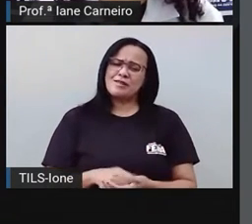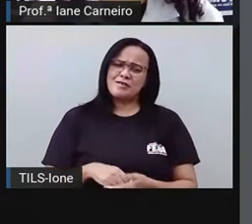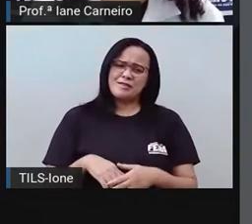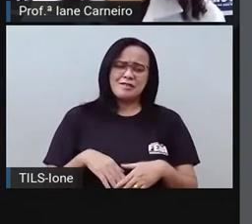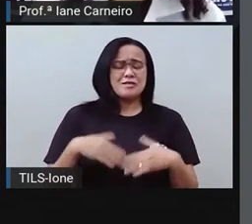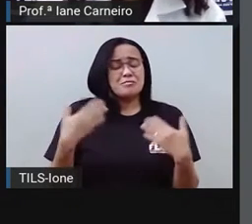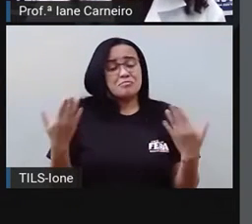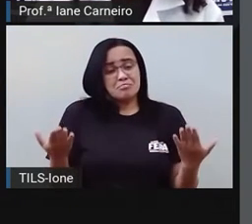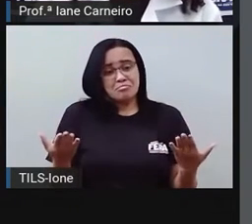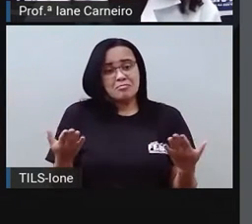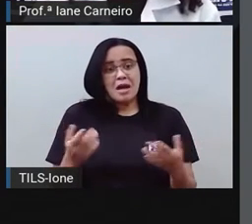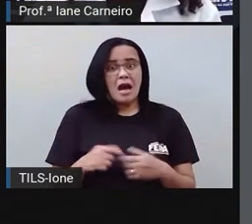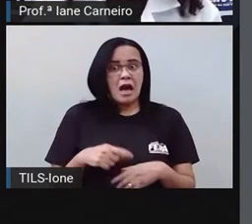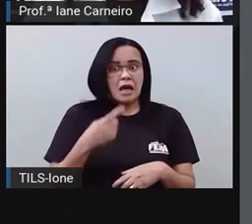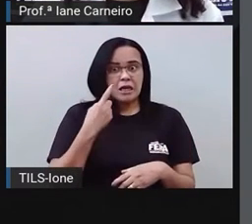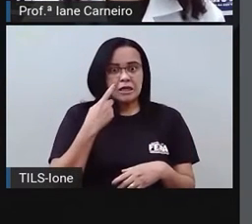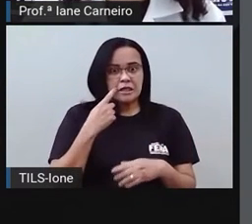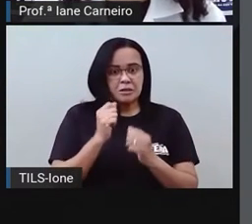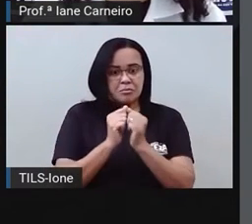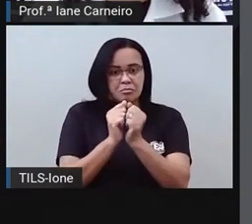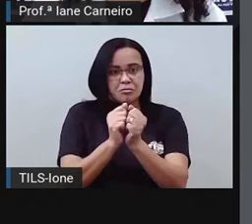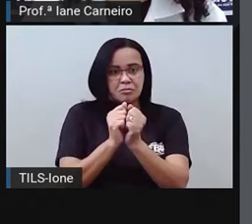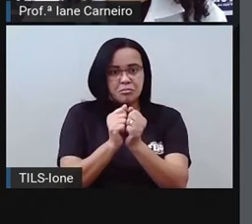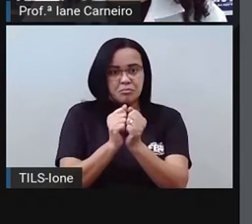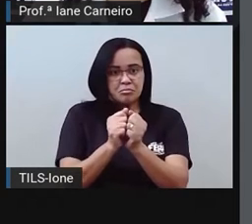chegar perto dele.